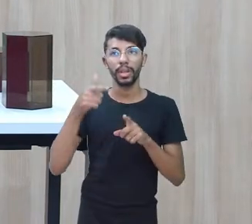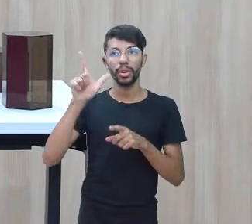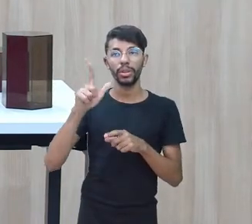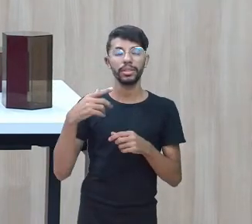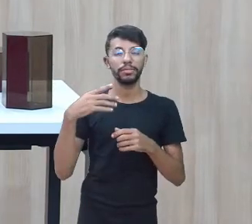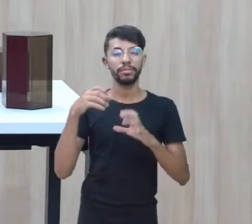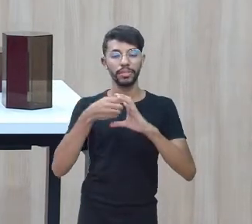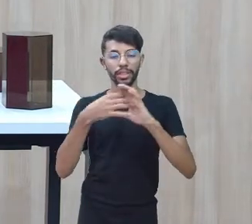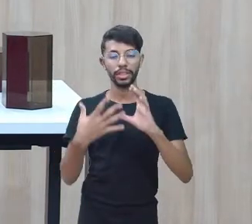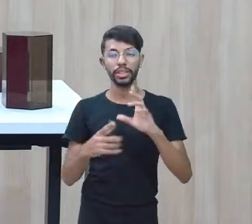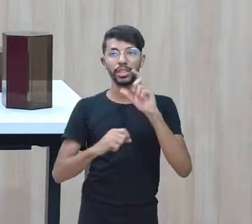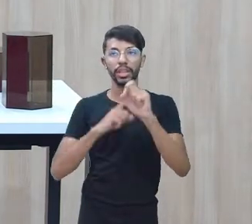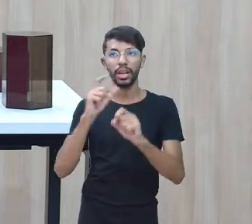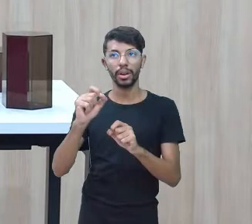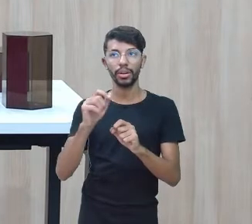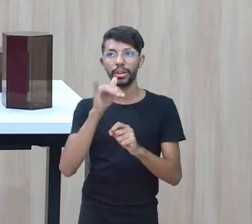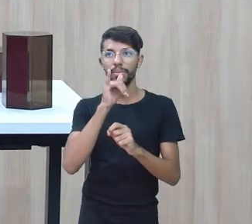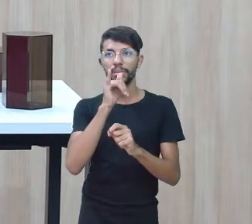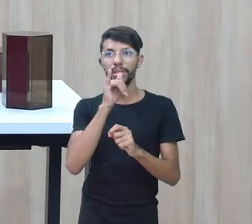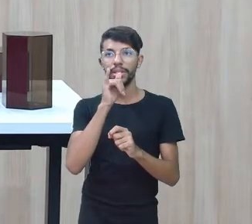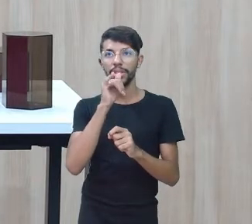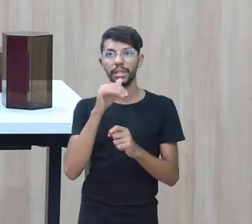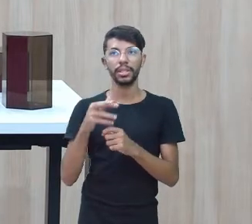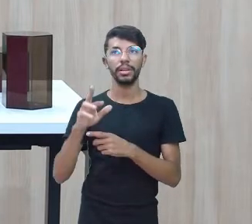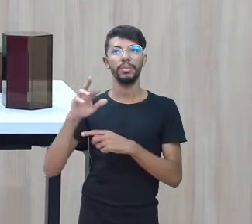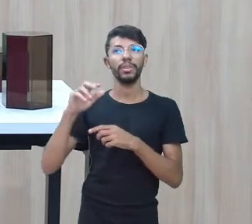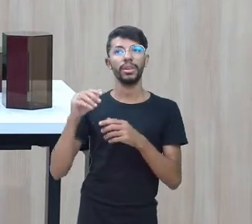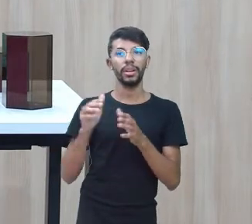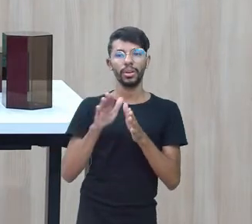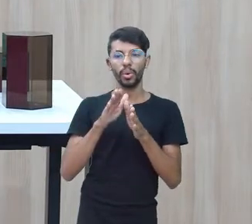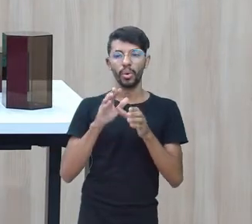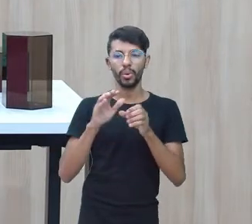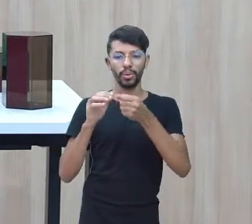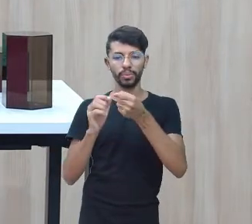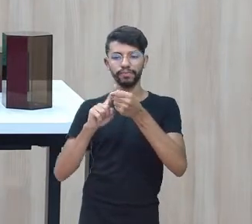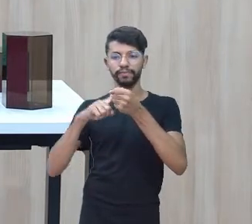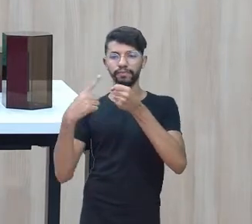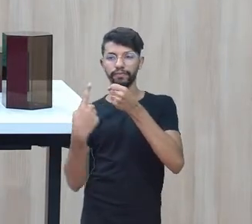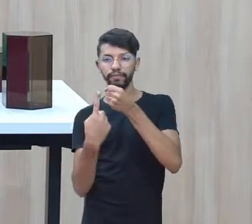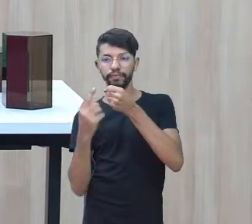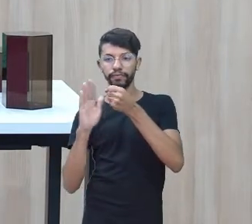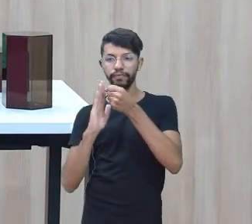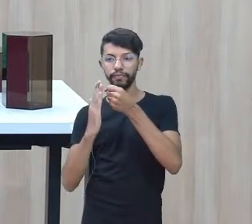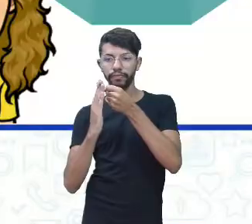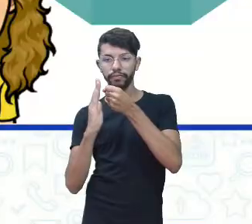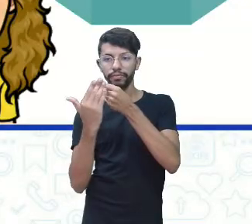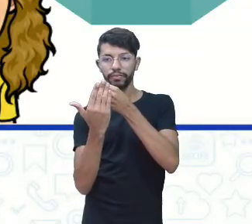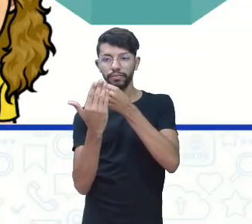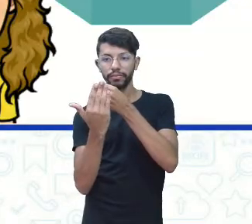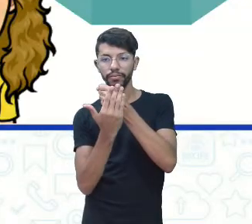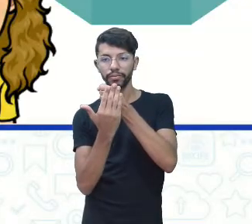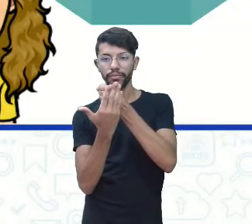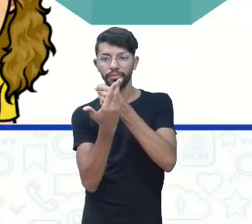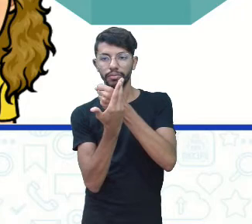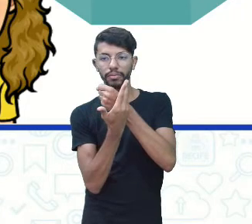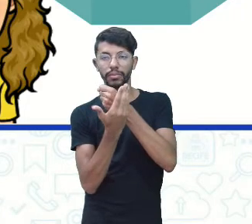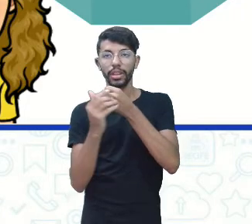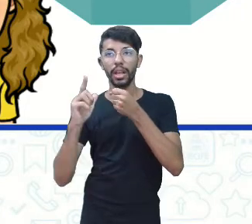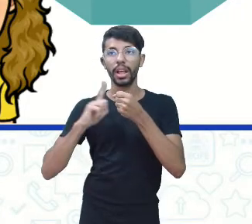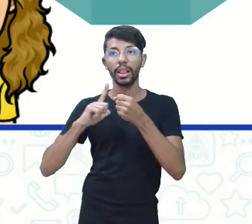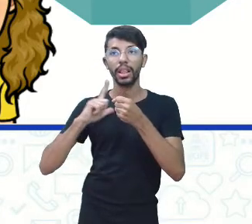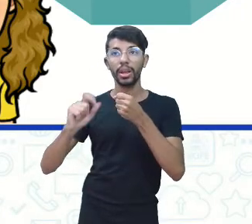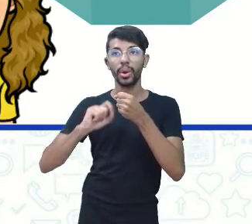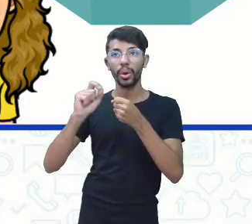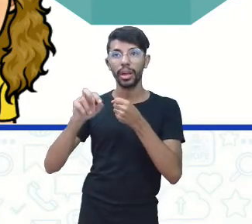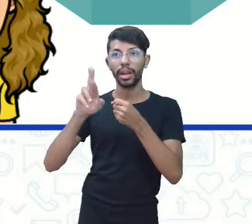faces laterais, que são retangulares. Então, olha aqui de novo, nessa projeção aí desse slide. A gente vai ter que em cima